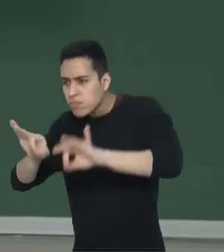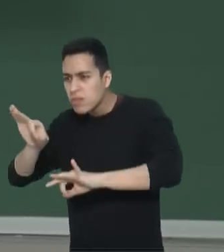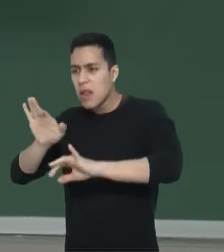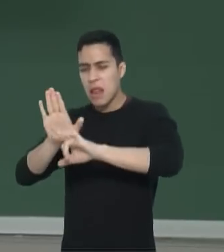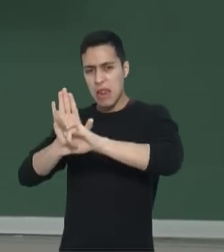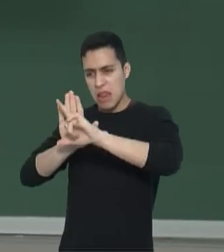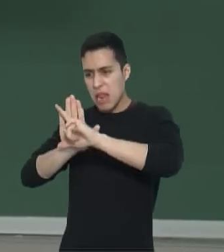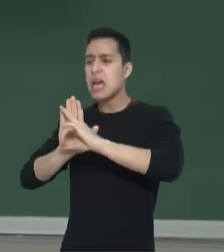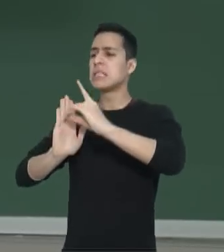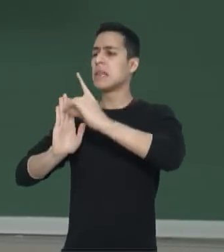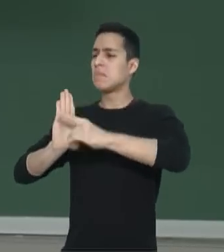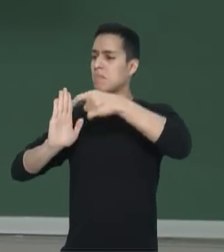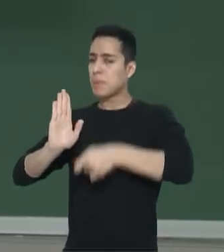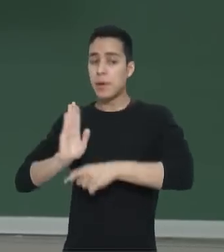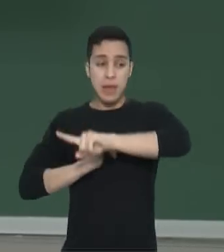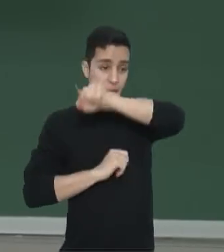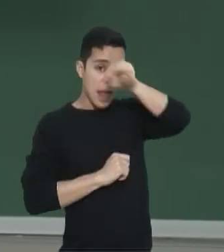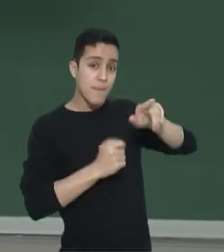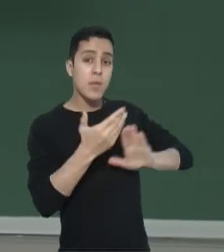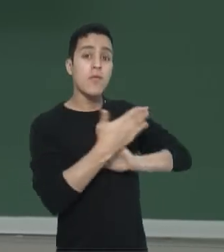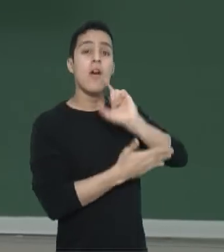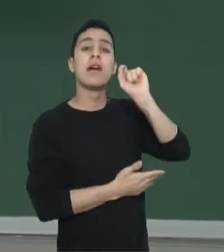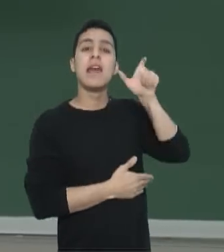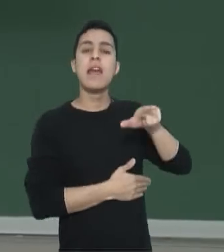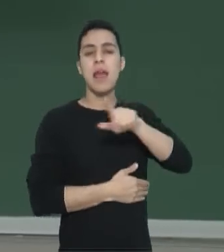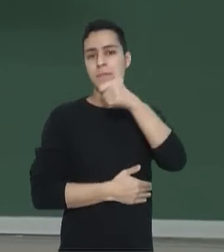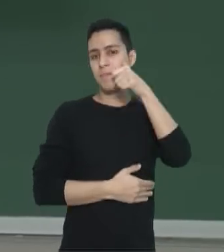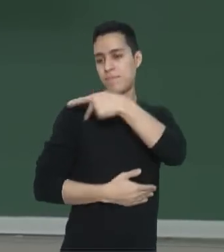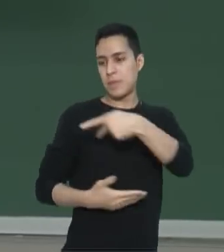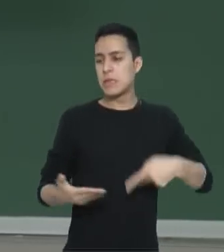e quem fez a aprovação foi a Presidenta.